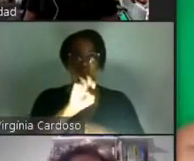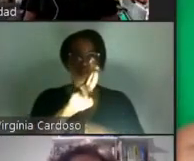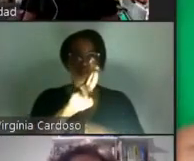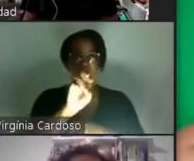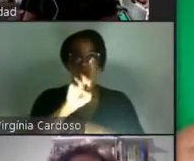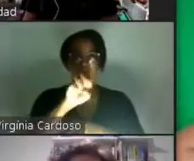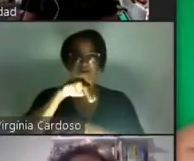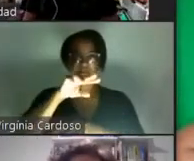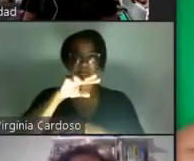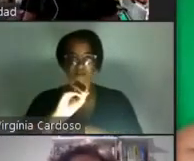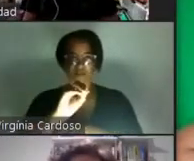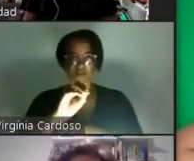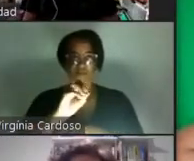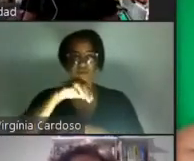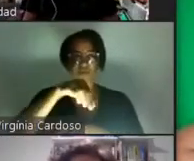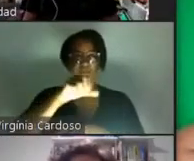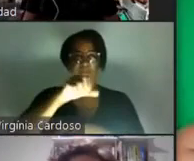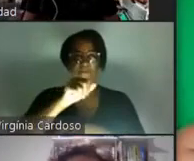Almeida,